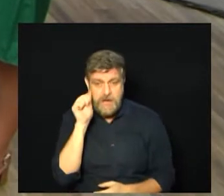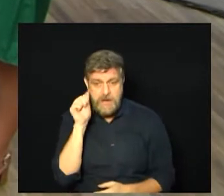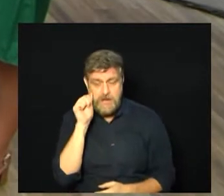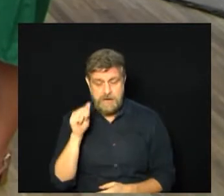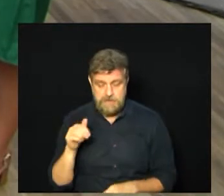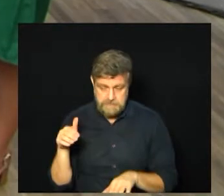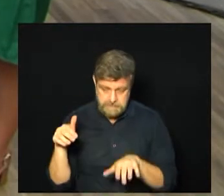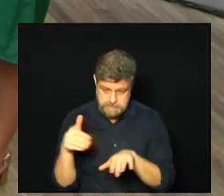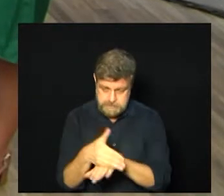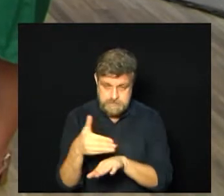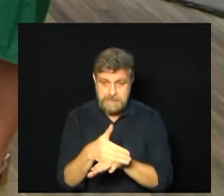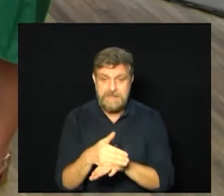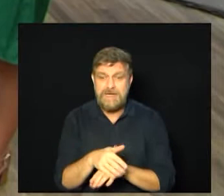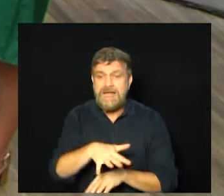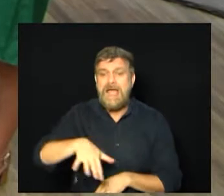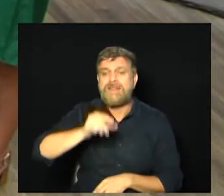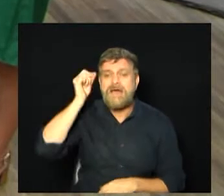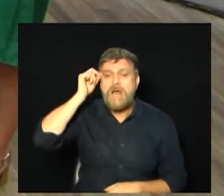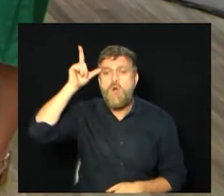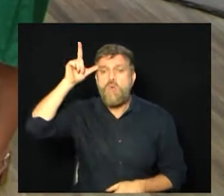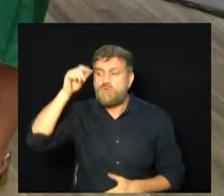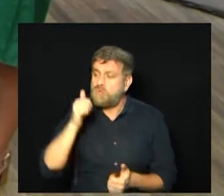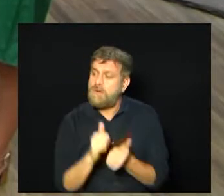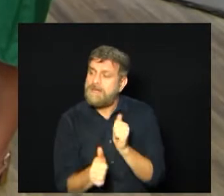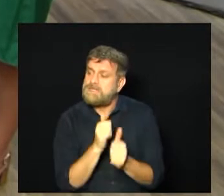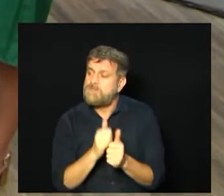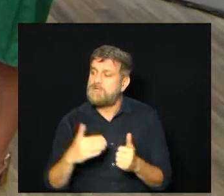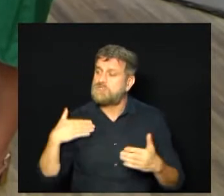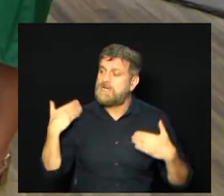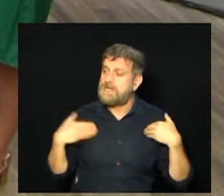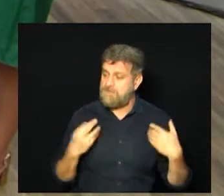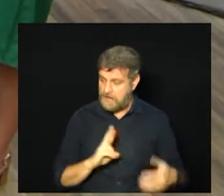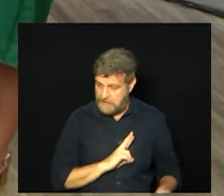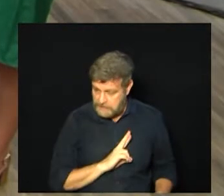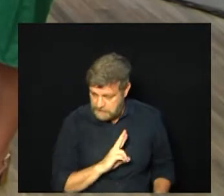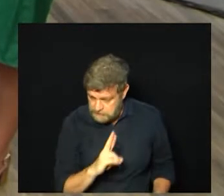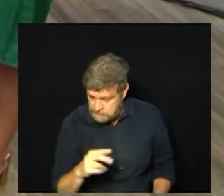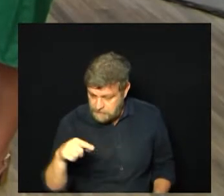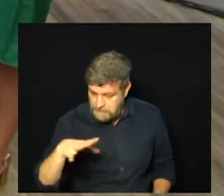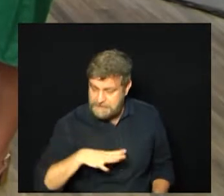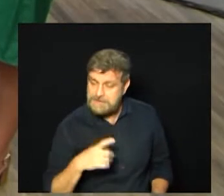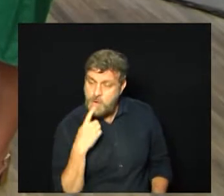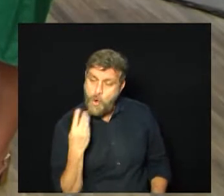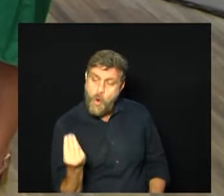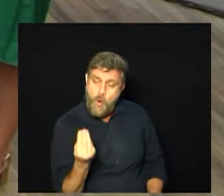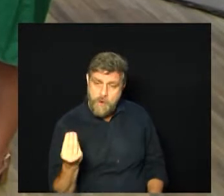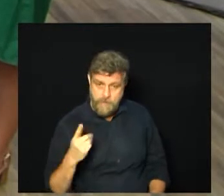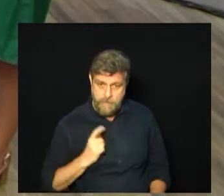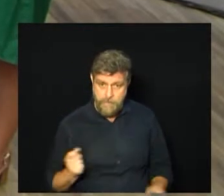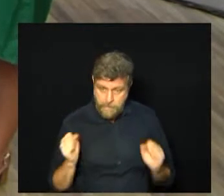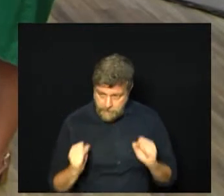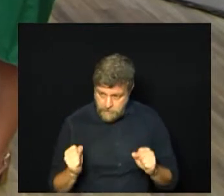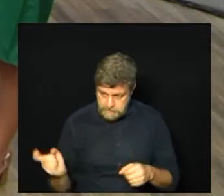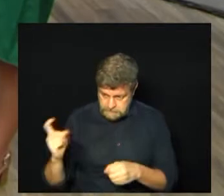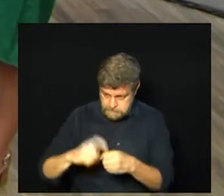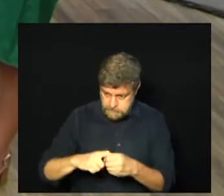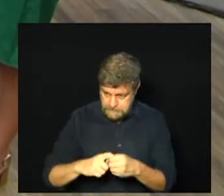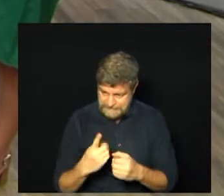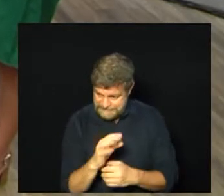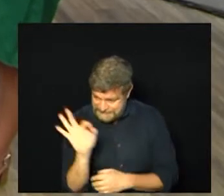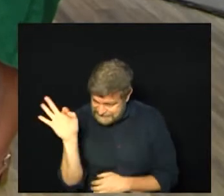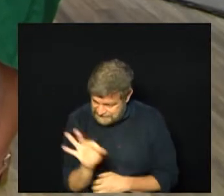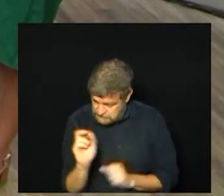os eventos culturais, esportivos, de lazer, religiosos aqui na cidade de Campinas, também com 100%? Sim, a